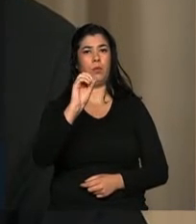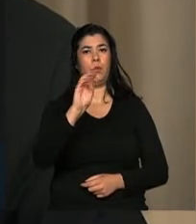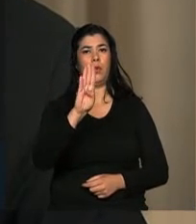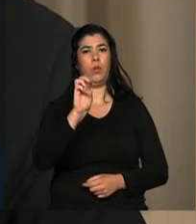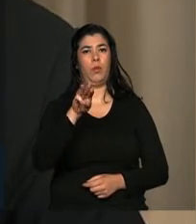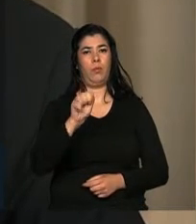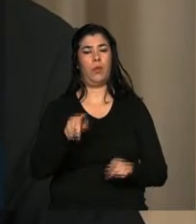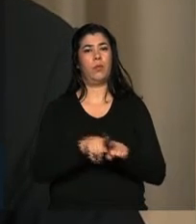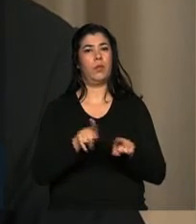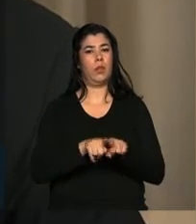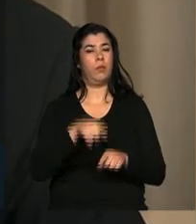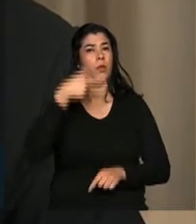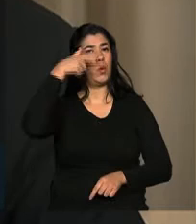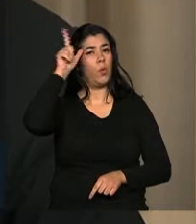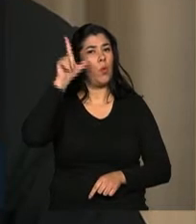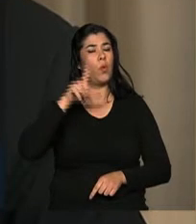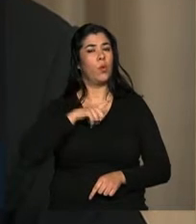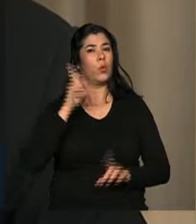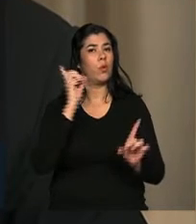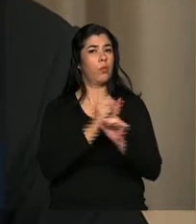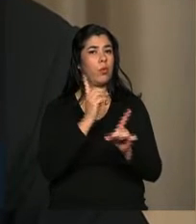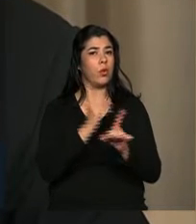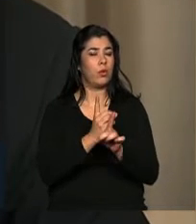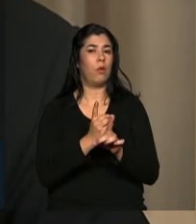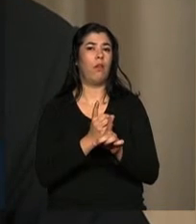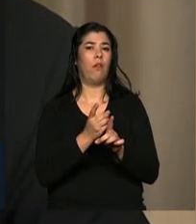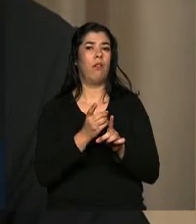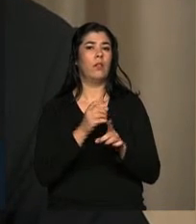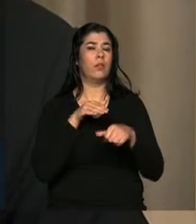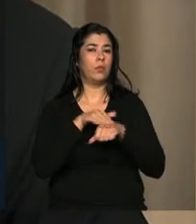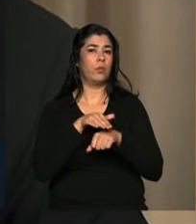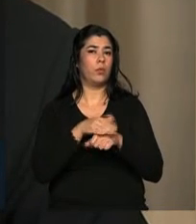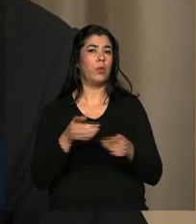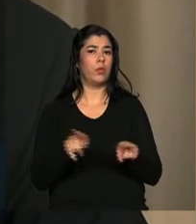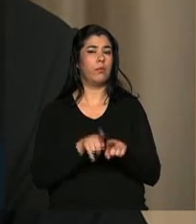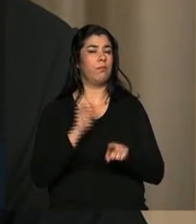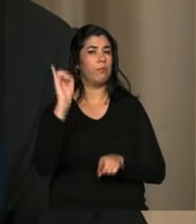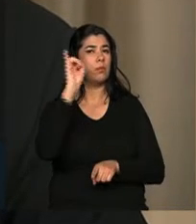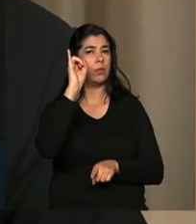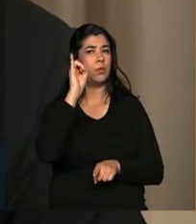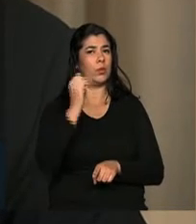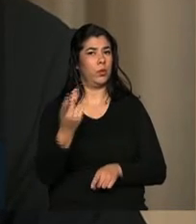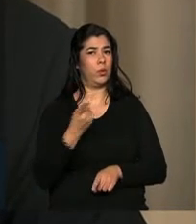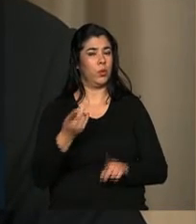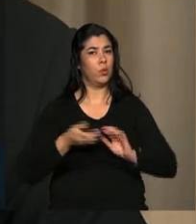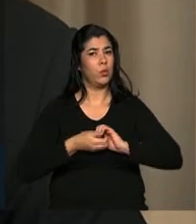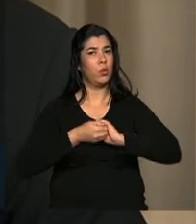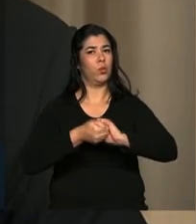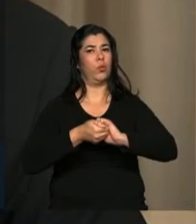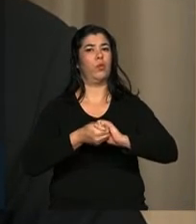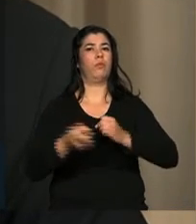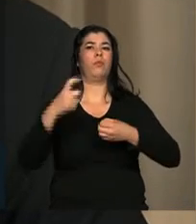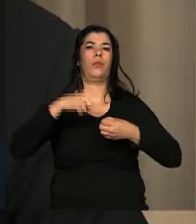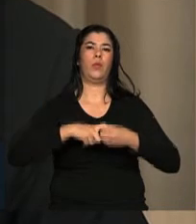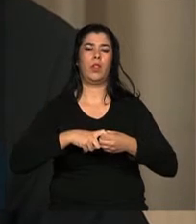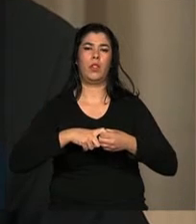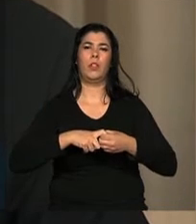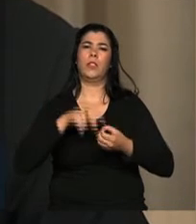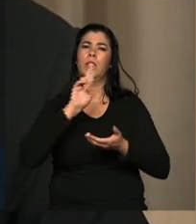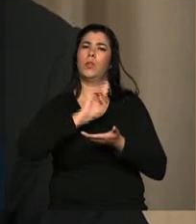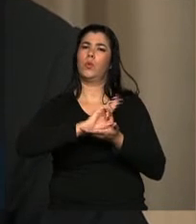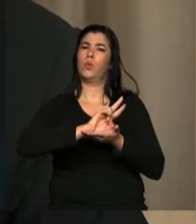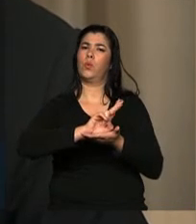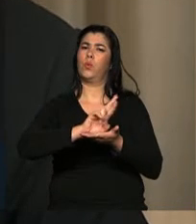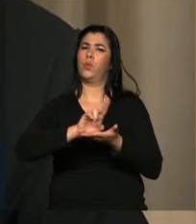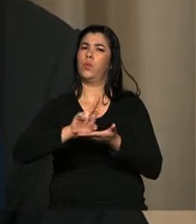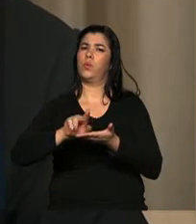excelente jantar que tivemos ontem à noite. Estamos trabalhando de mãos dadas numa série de desafios